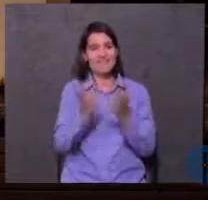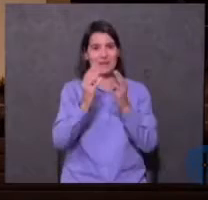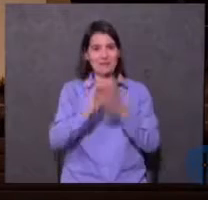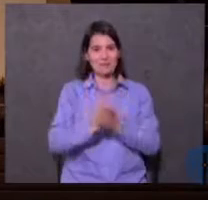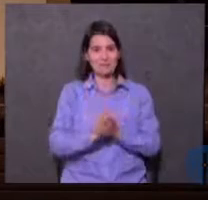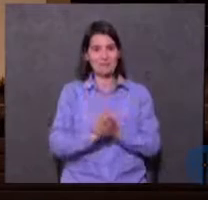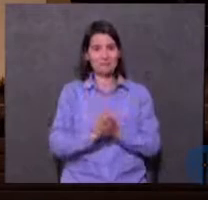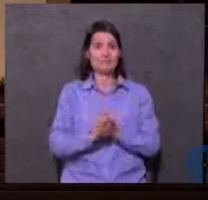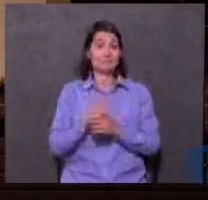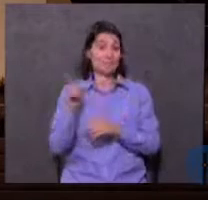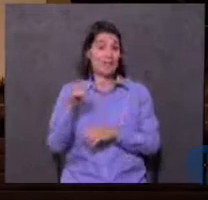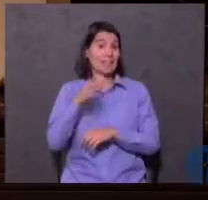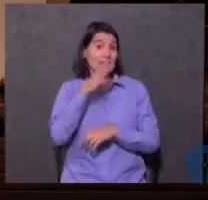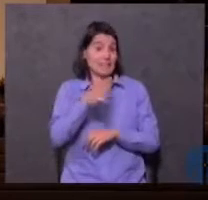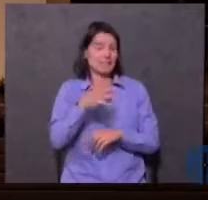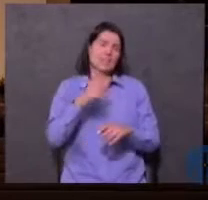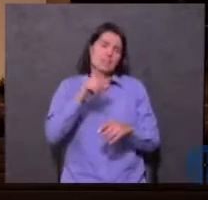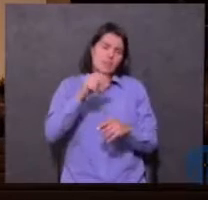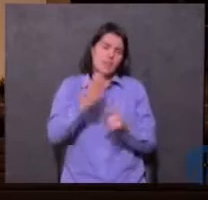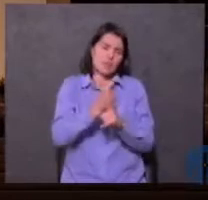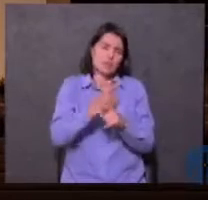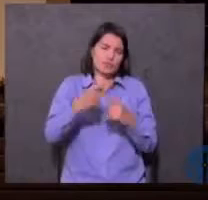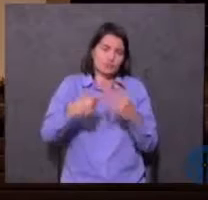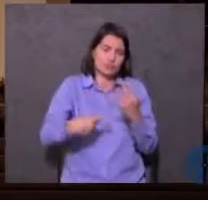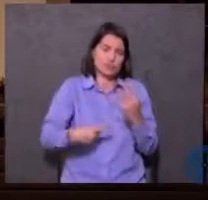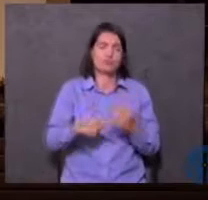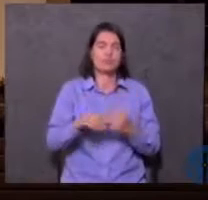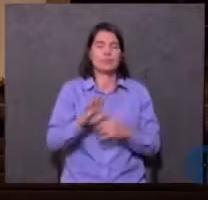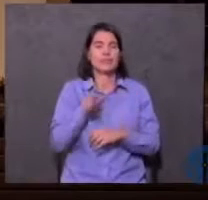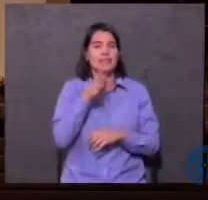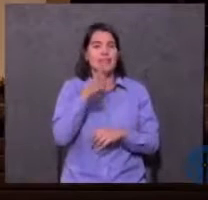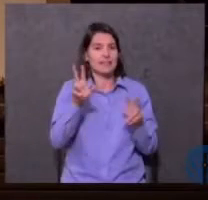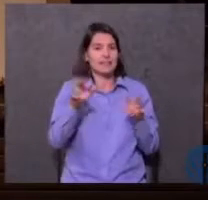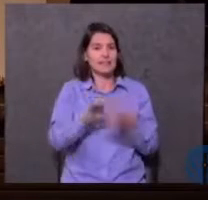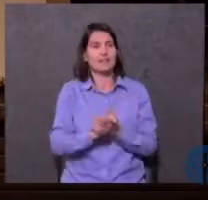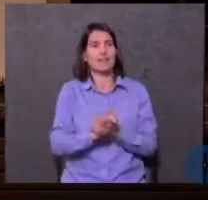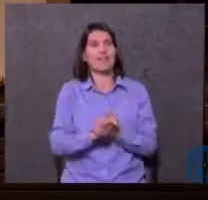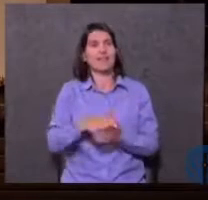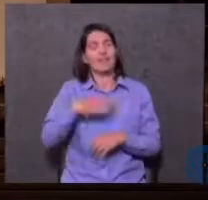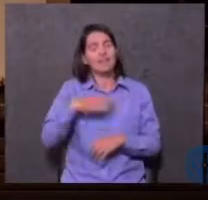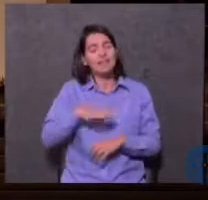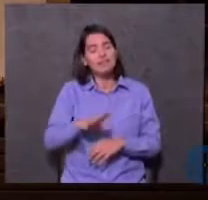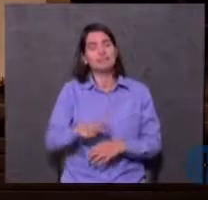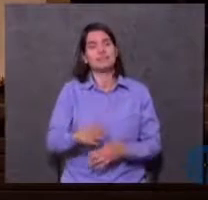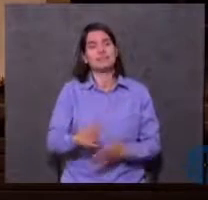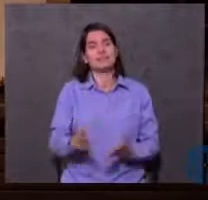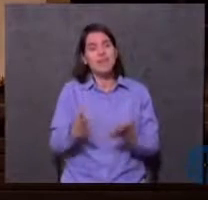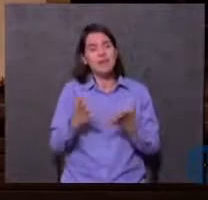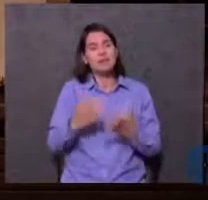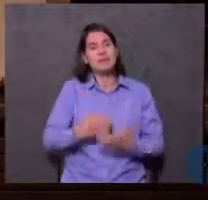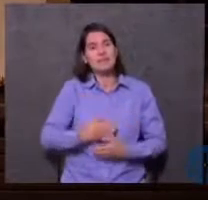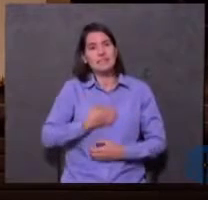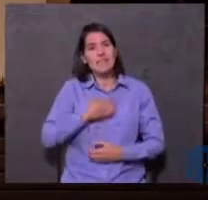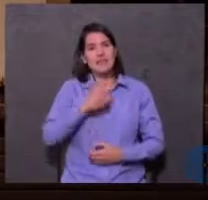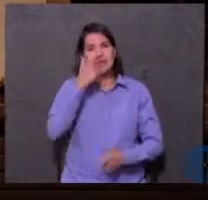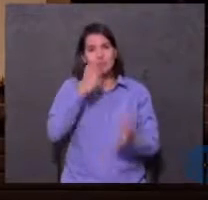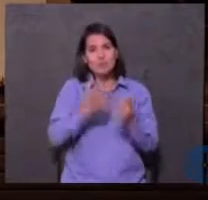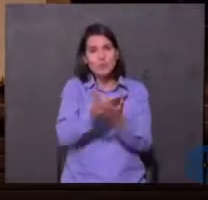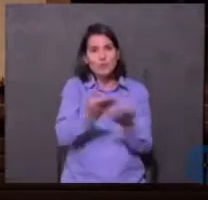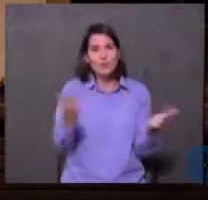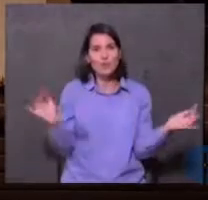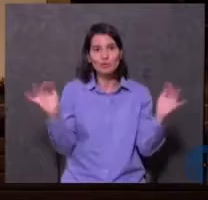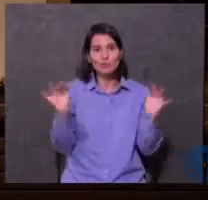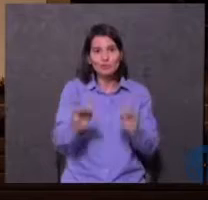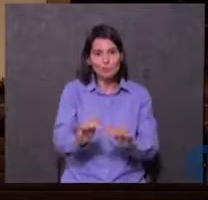Dice, entre outras cousas, no creer e sentir de moitos peregrinos,